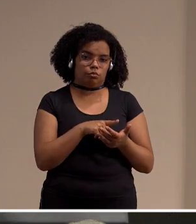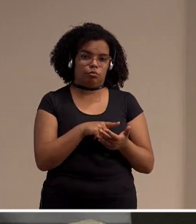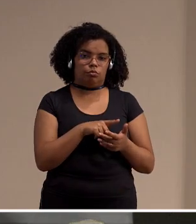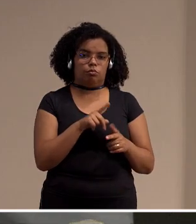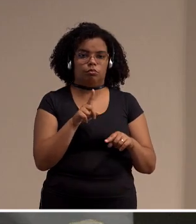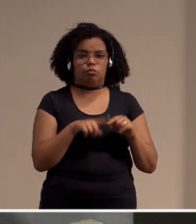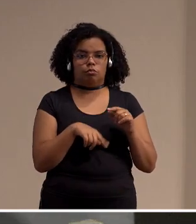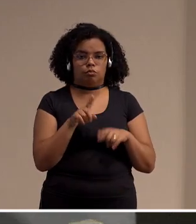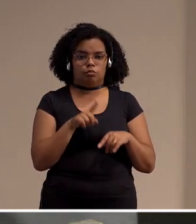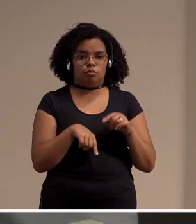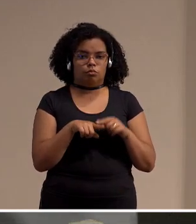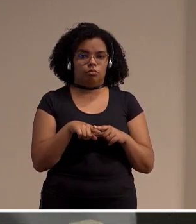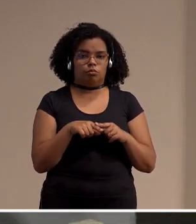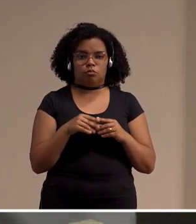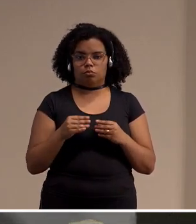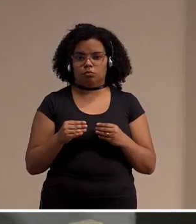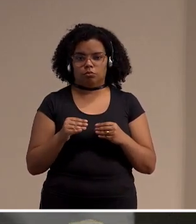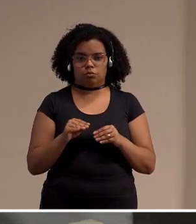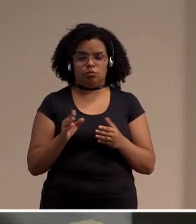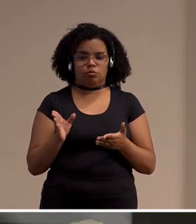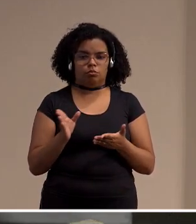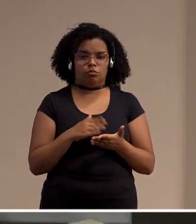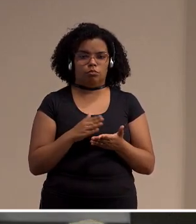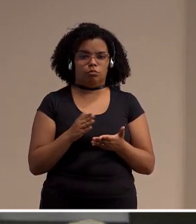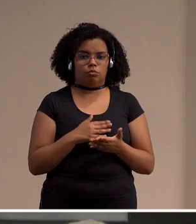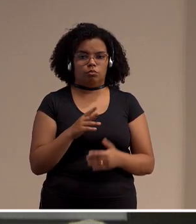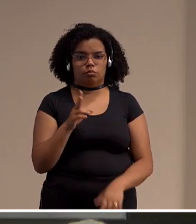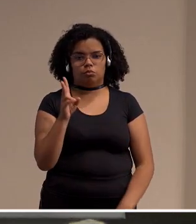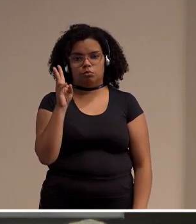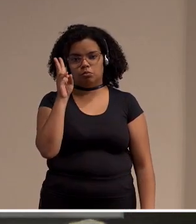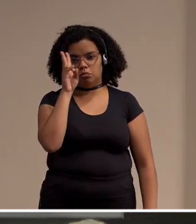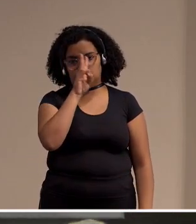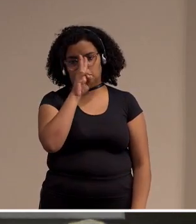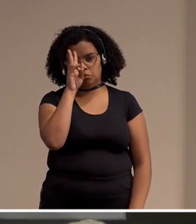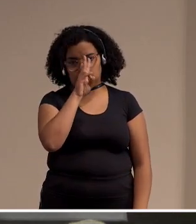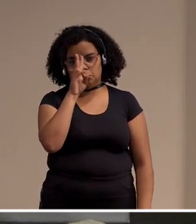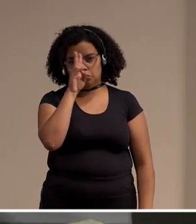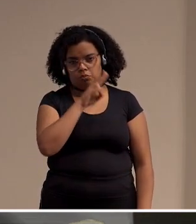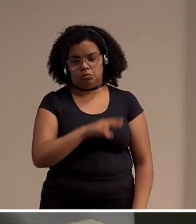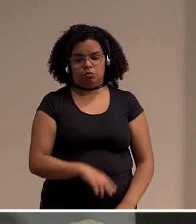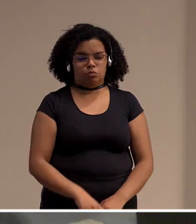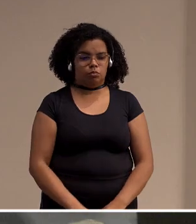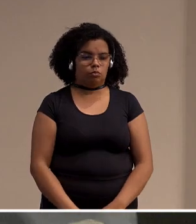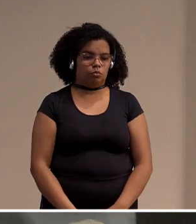não pertenceriam a um livro, a uma história